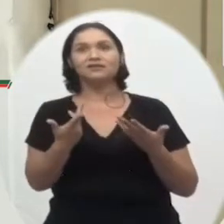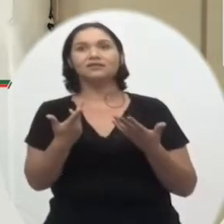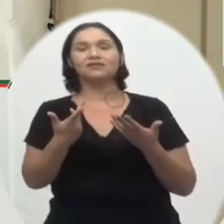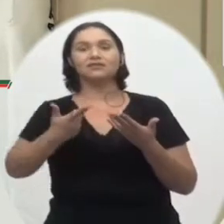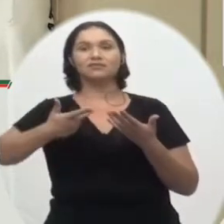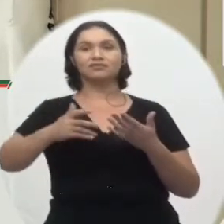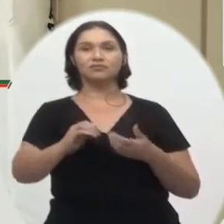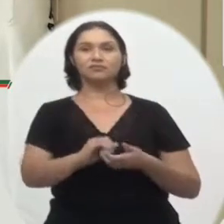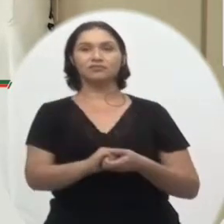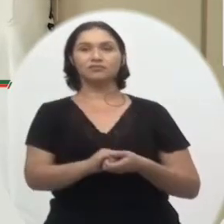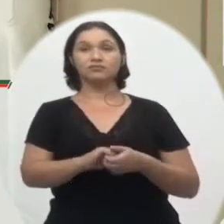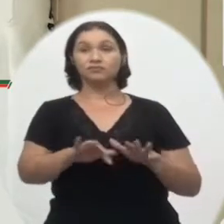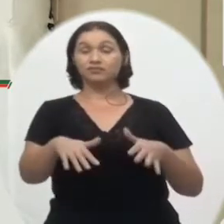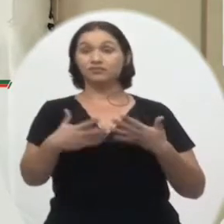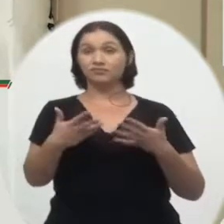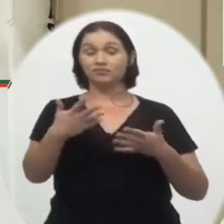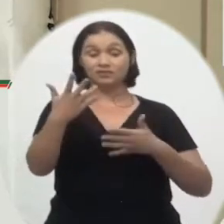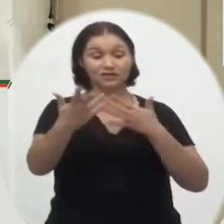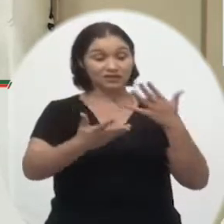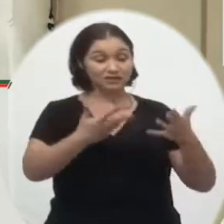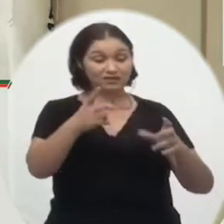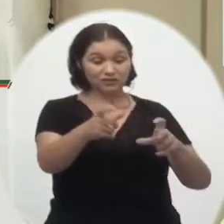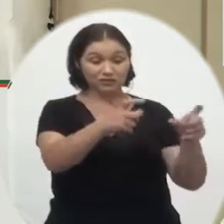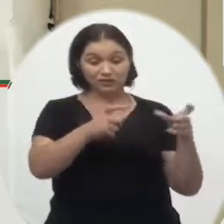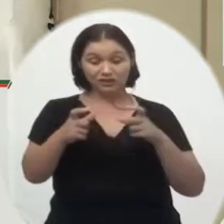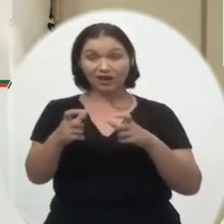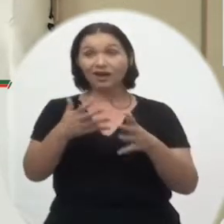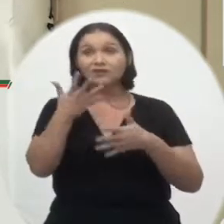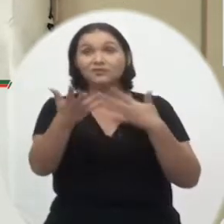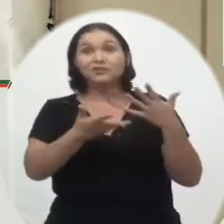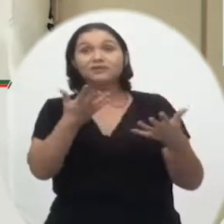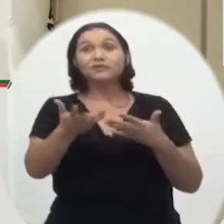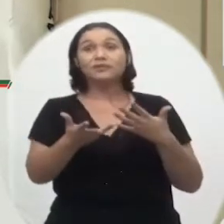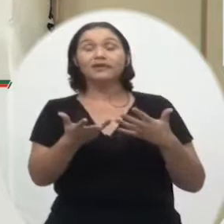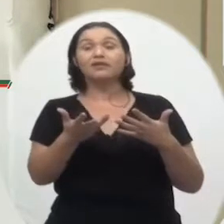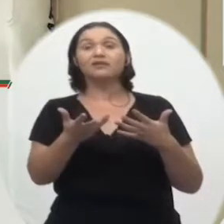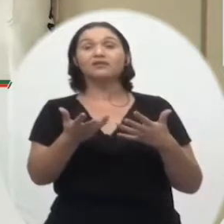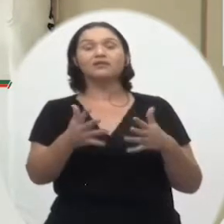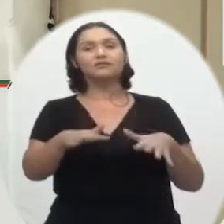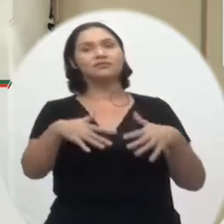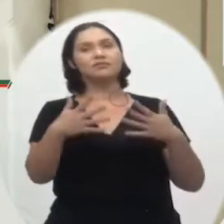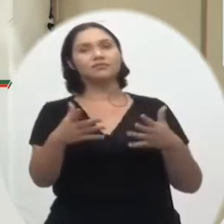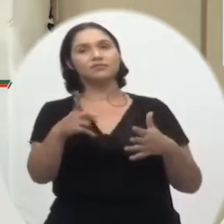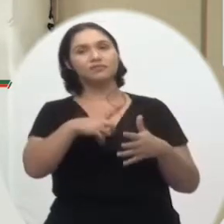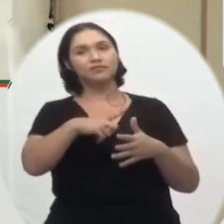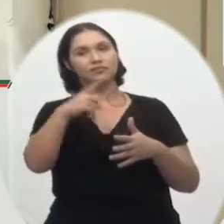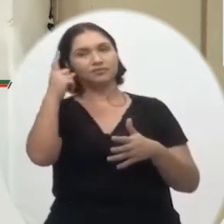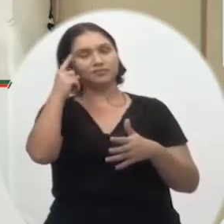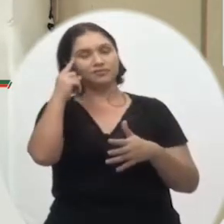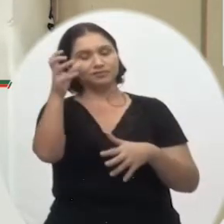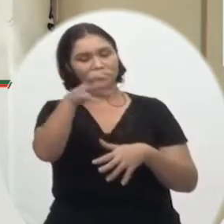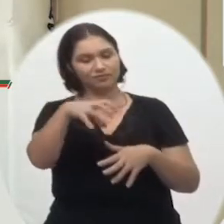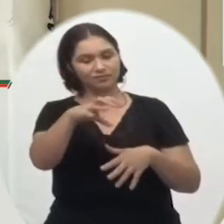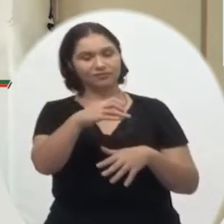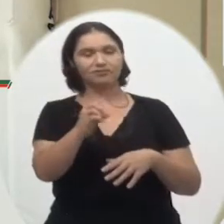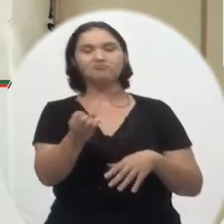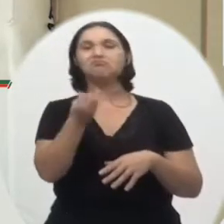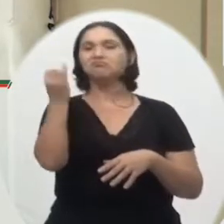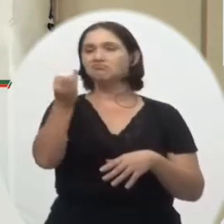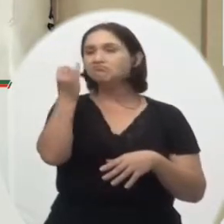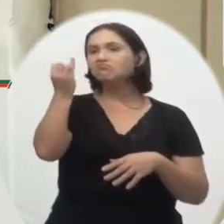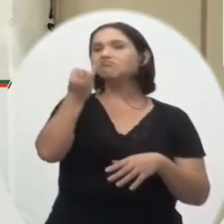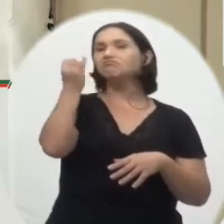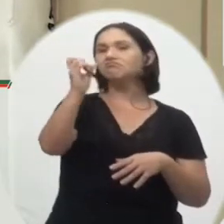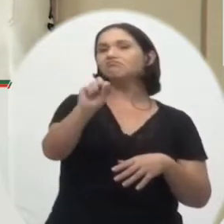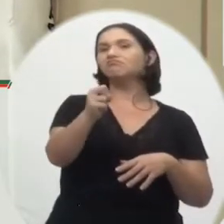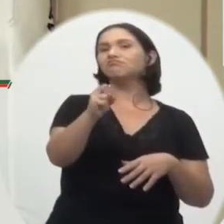precisa de um também, lógico. Então você, ó, vai dar um encaminhamento muito bom. Então temos que pensar naquela região. E vai ser muito importante esse